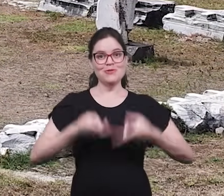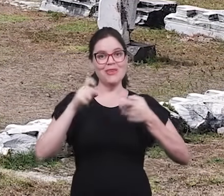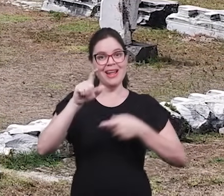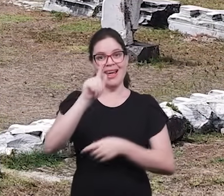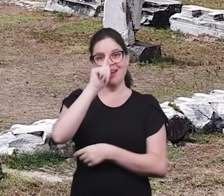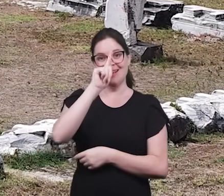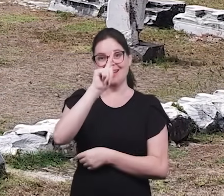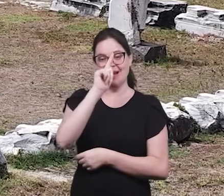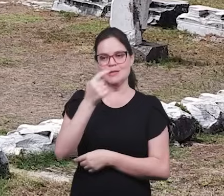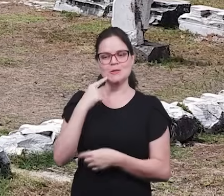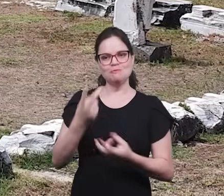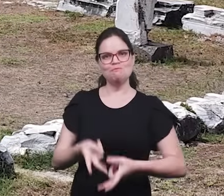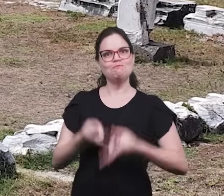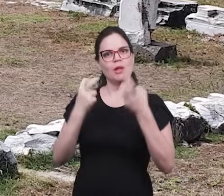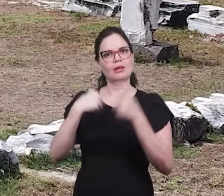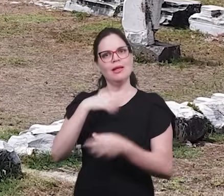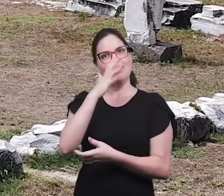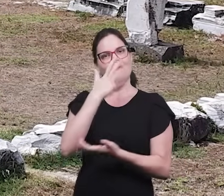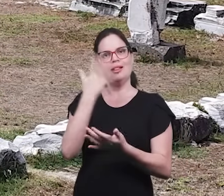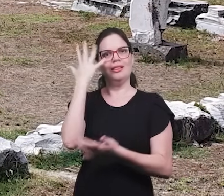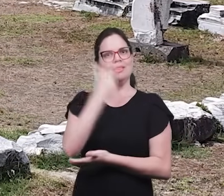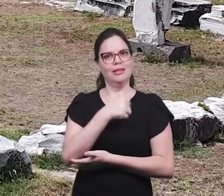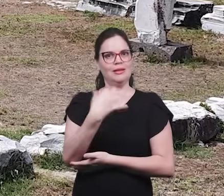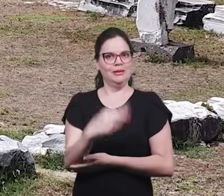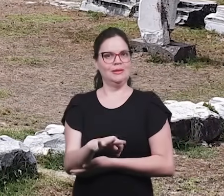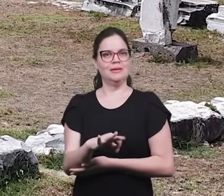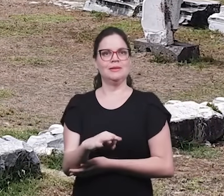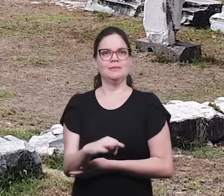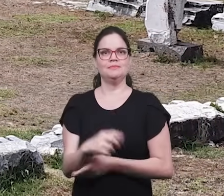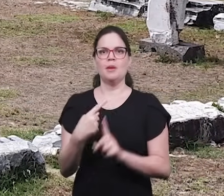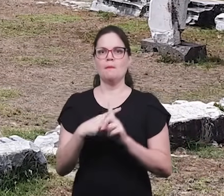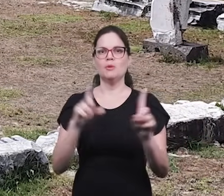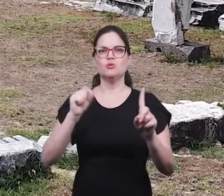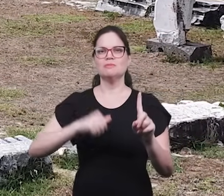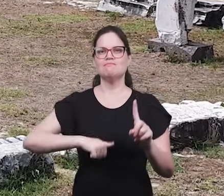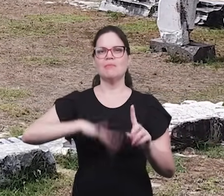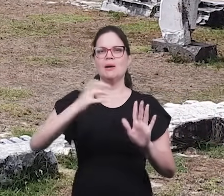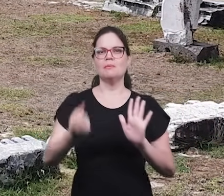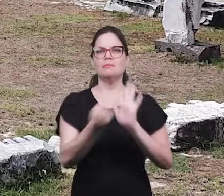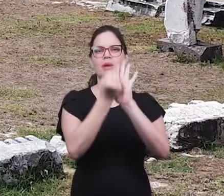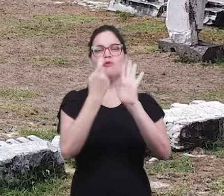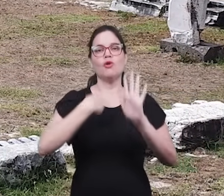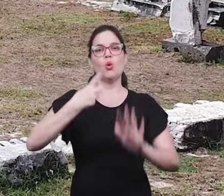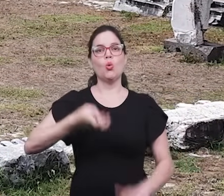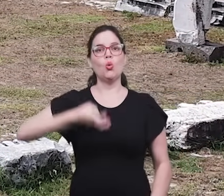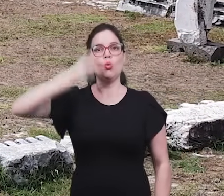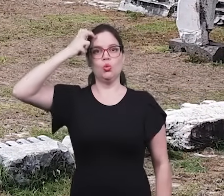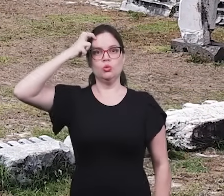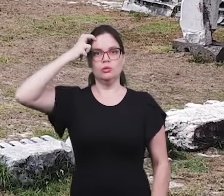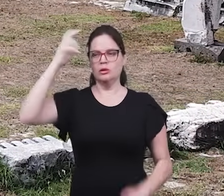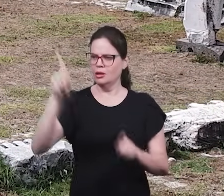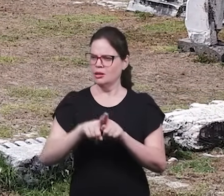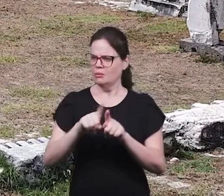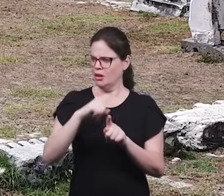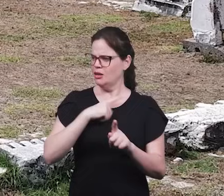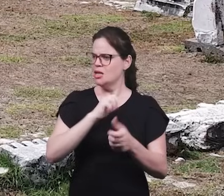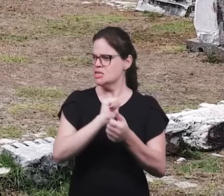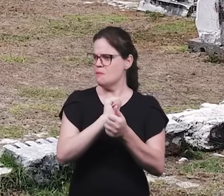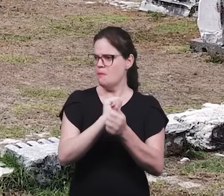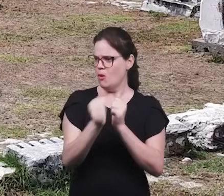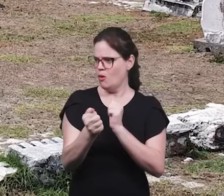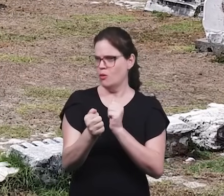até hoje nós vemos a Grécia como resultado de tudo isso. Mas o que marcou foi a